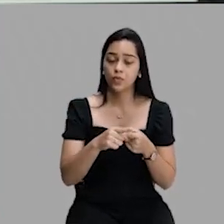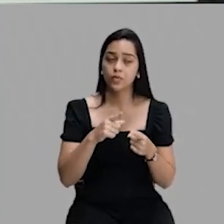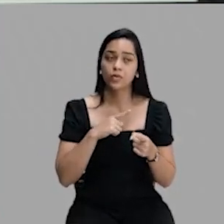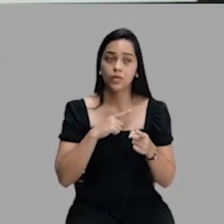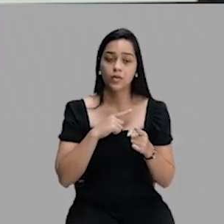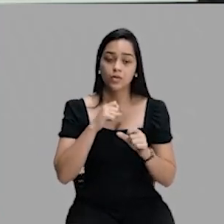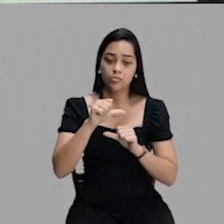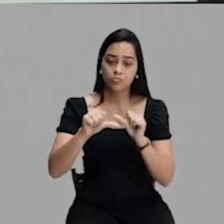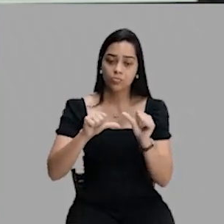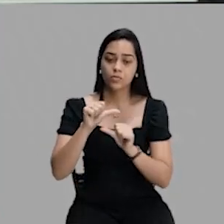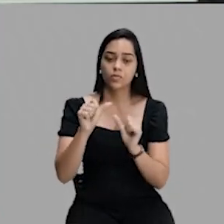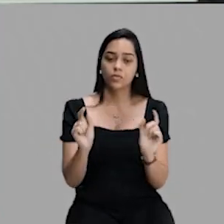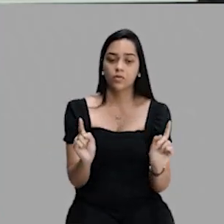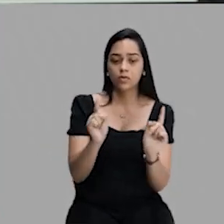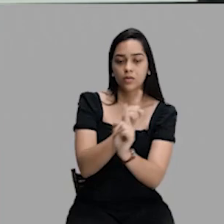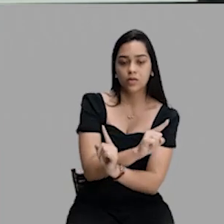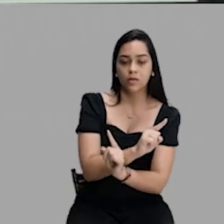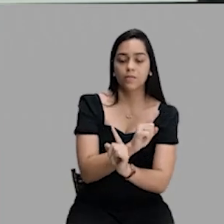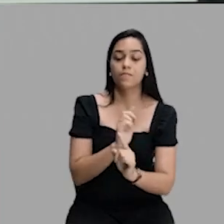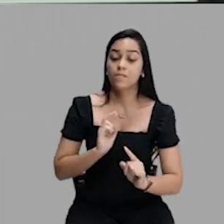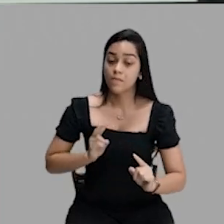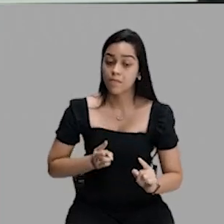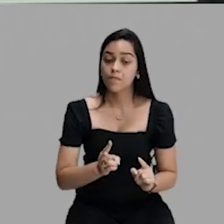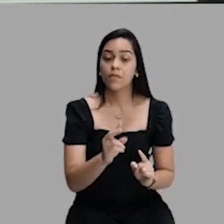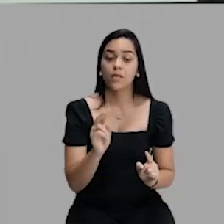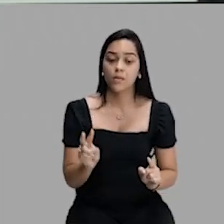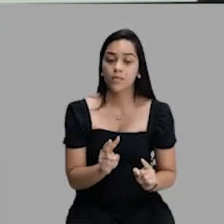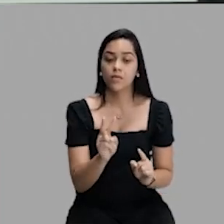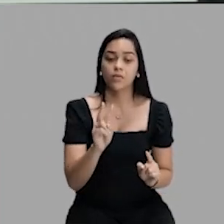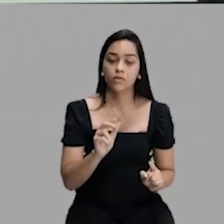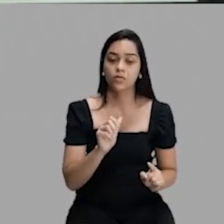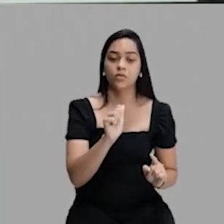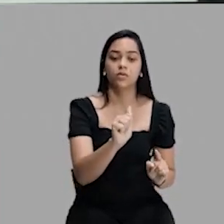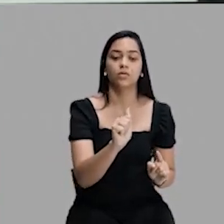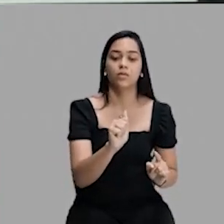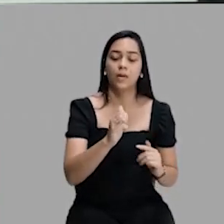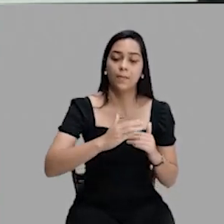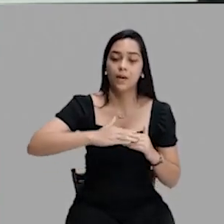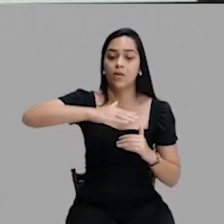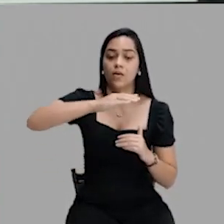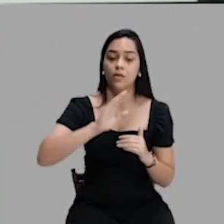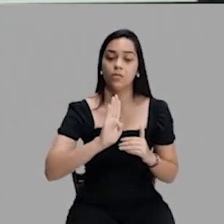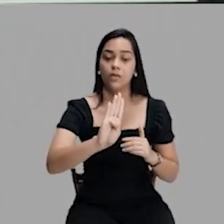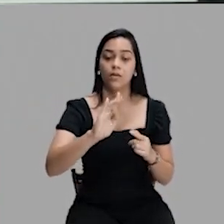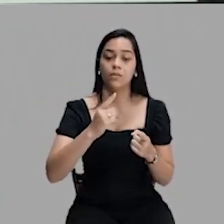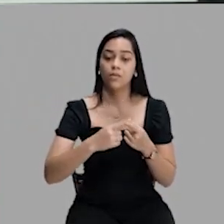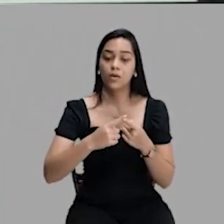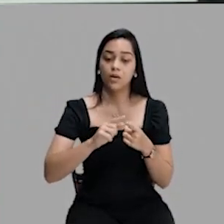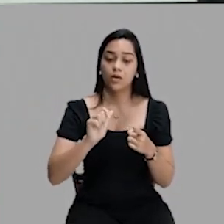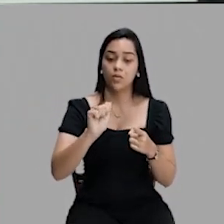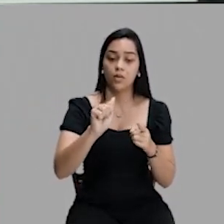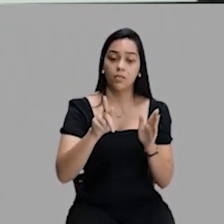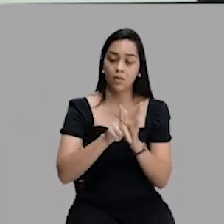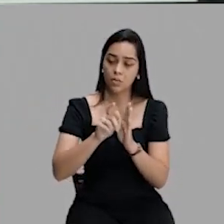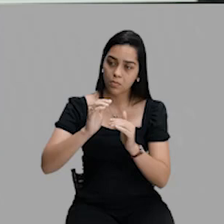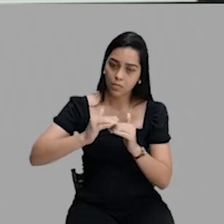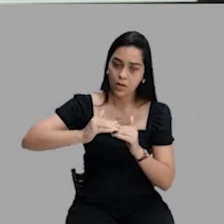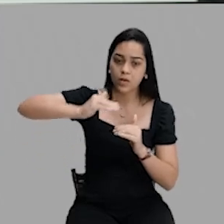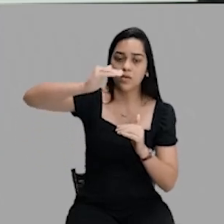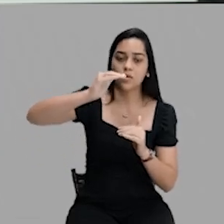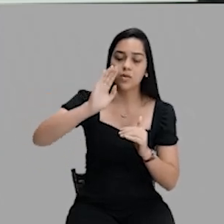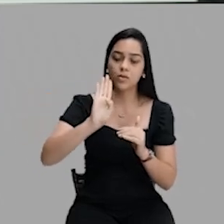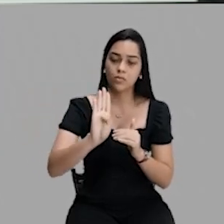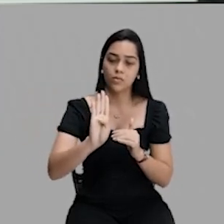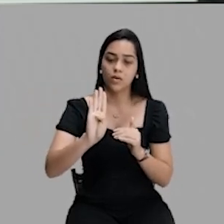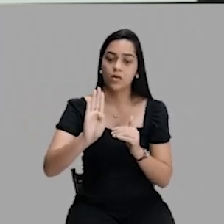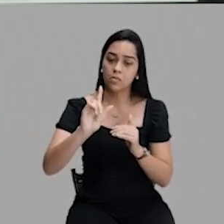nessa posição aqui, ó, certo? Sempre o valor de A vai ser o maior do que o B, porque o A é um elemento do eixo maior e B